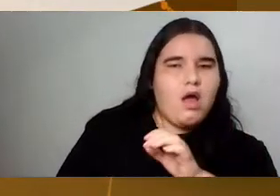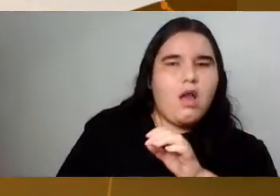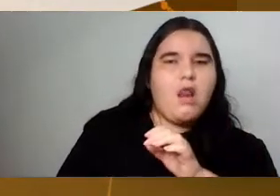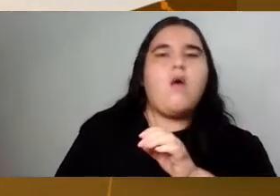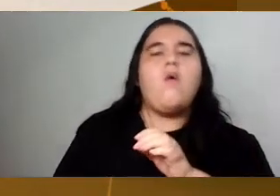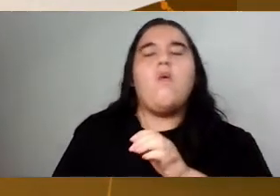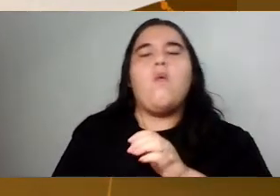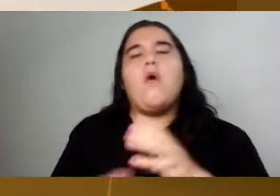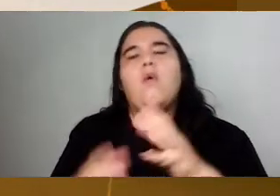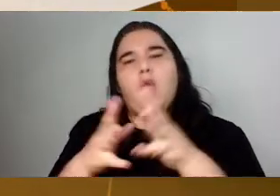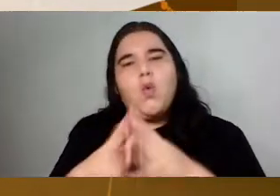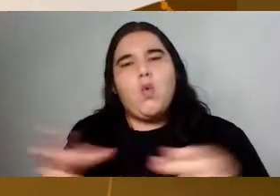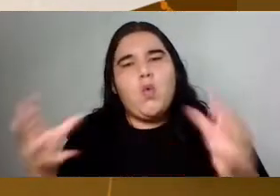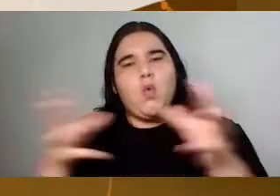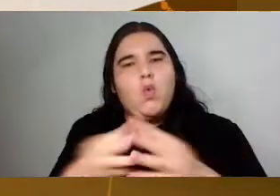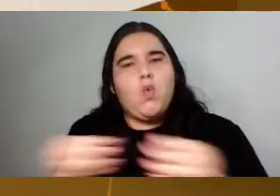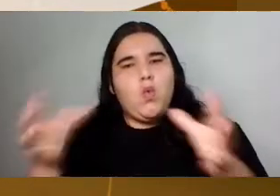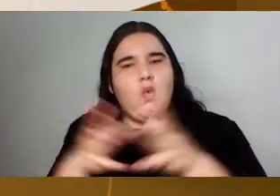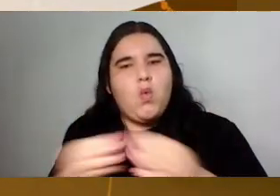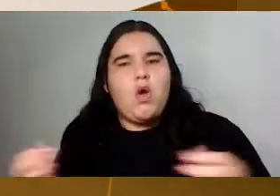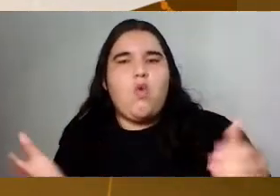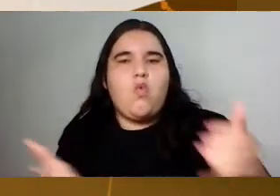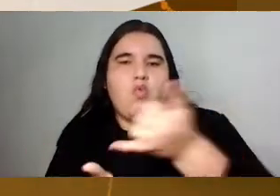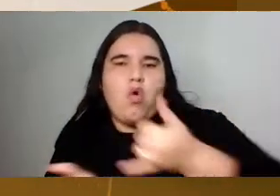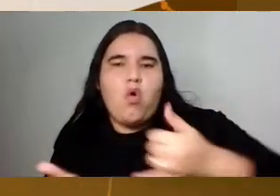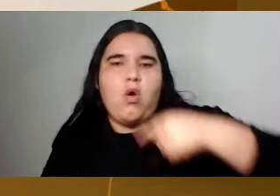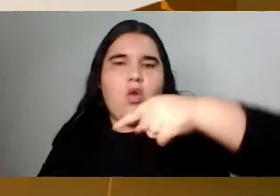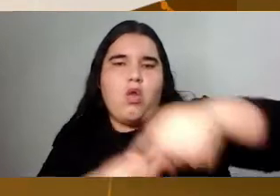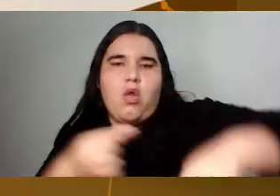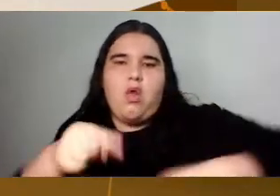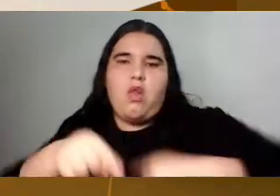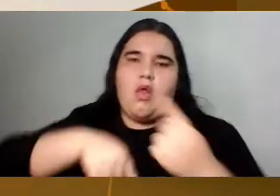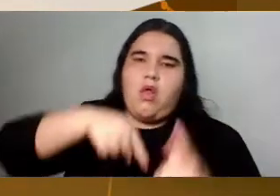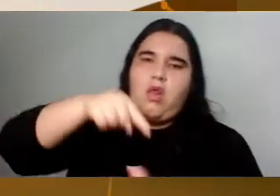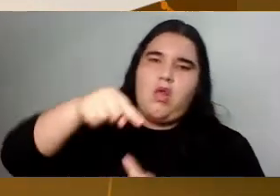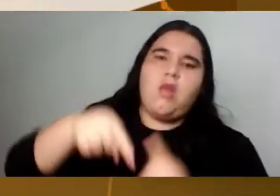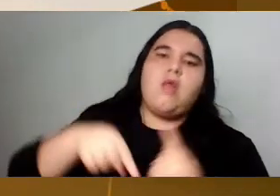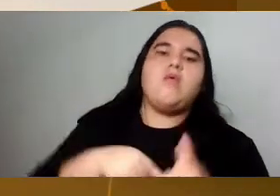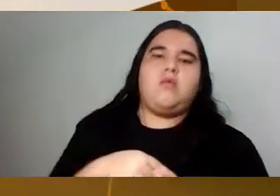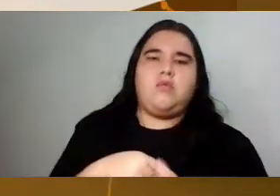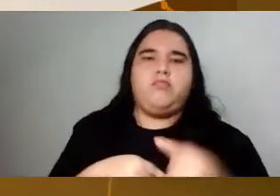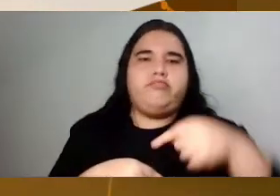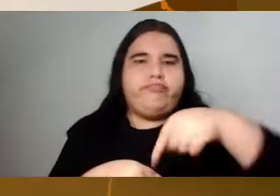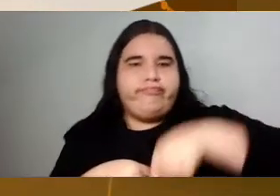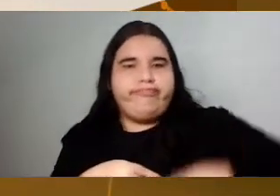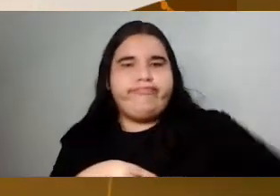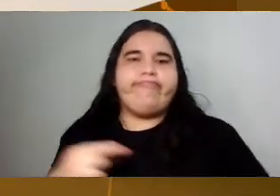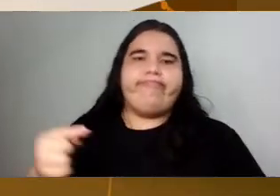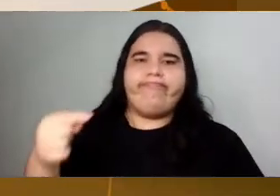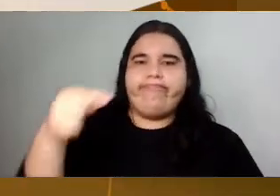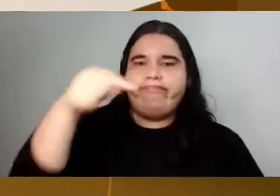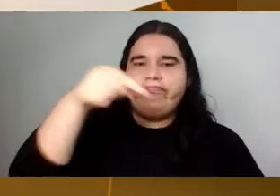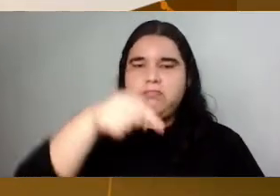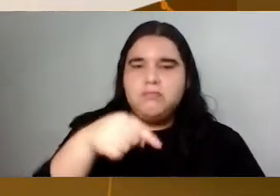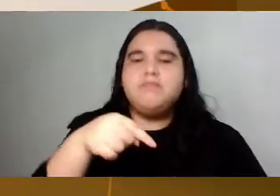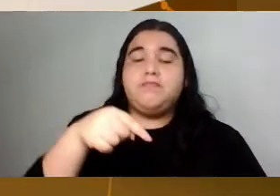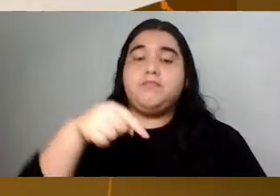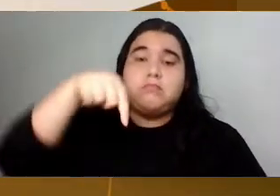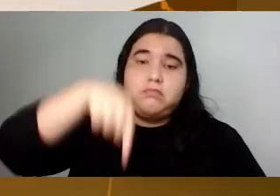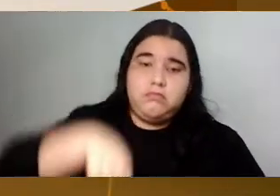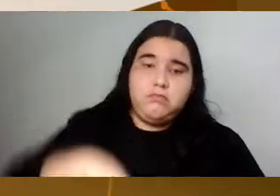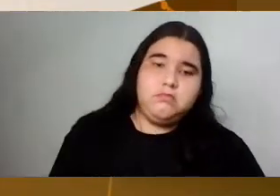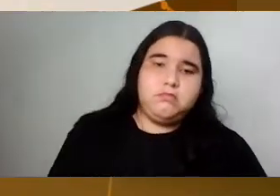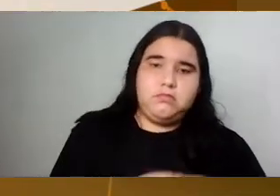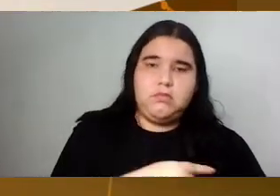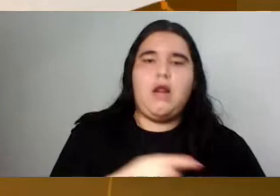do óleo, e esse óleo vai sendo circulado entre máquina e transformador, num circuito fechado, para remover a